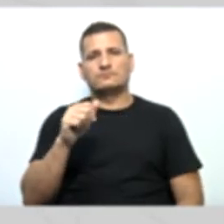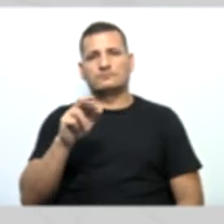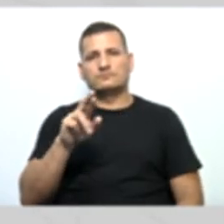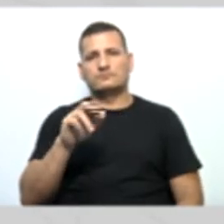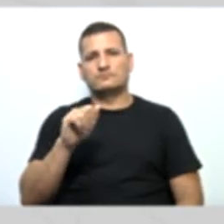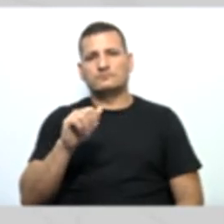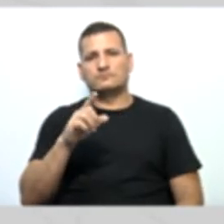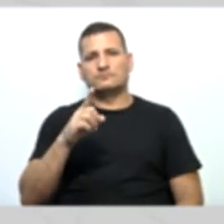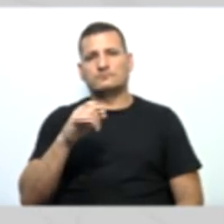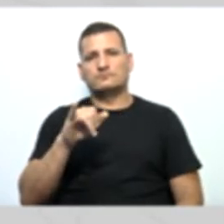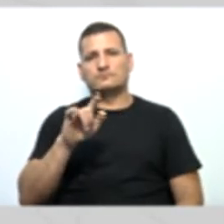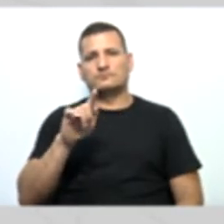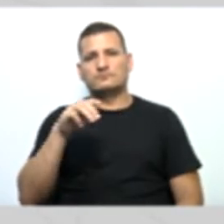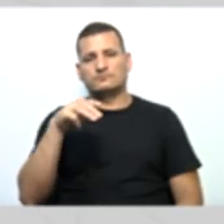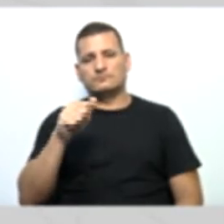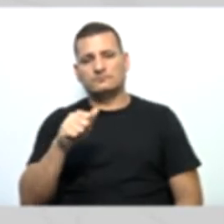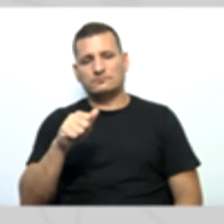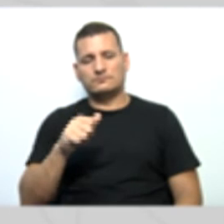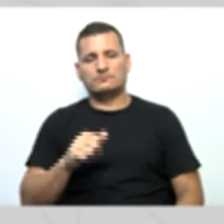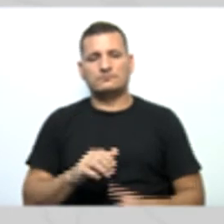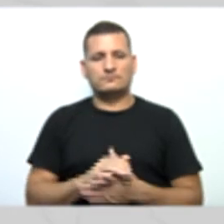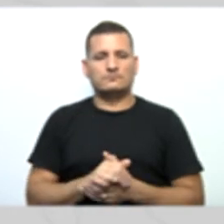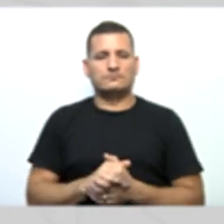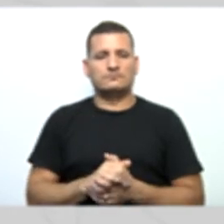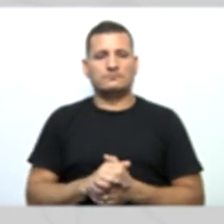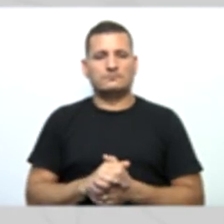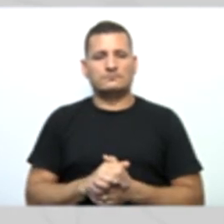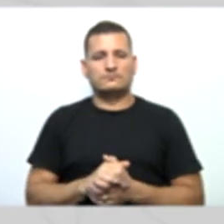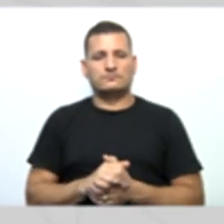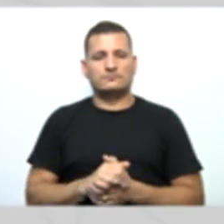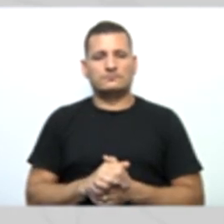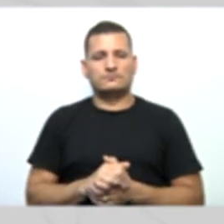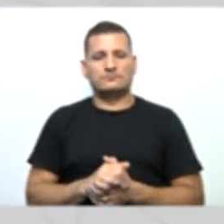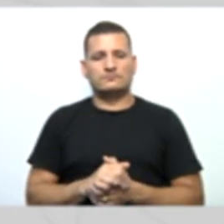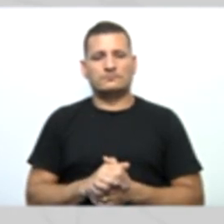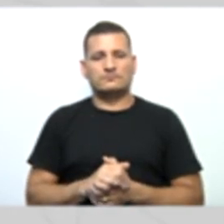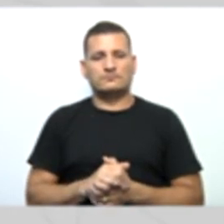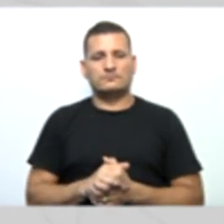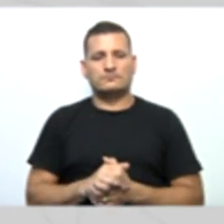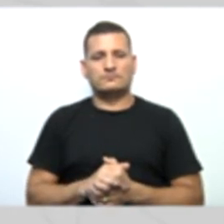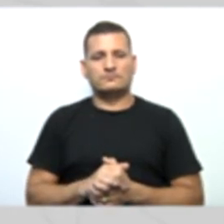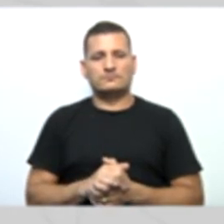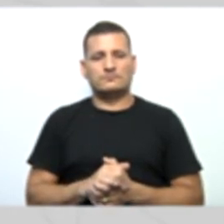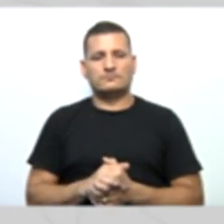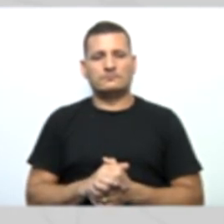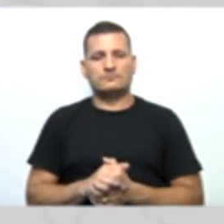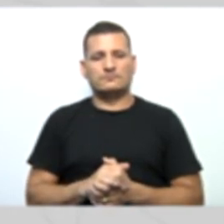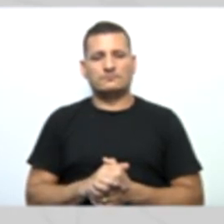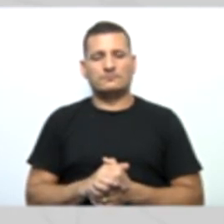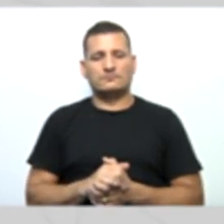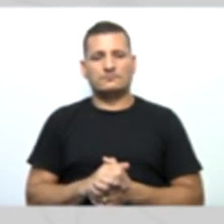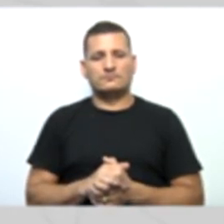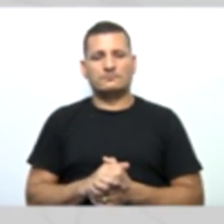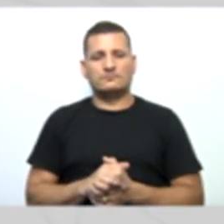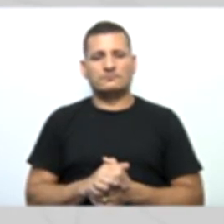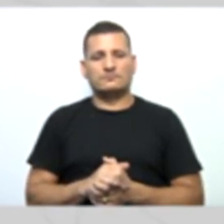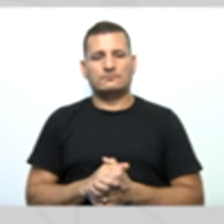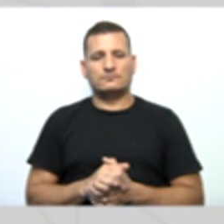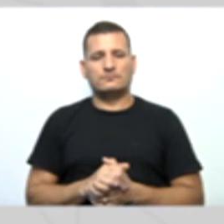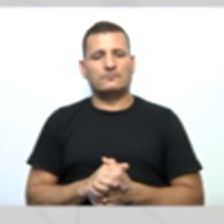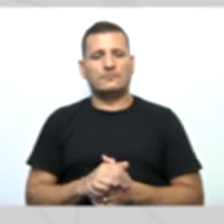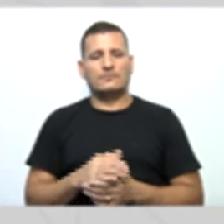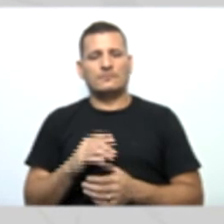ó, definição aqui, ó, do latim, paradigma, não é isso? E aqui, ó, a definição, ó, maneira